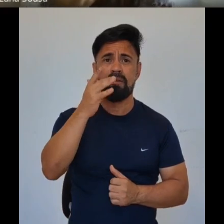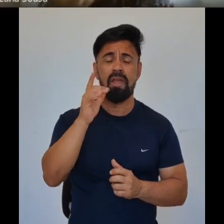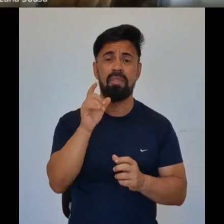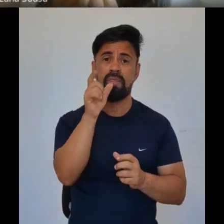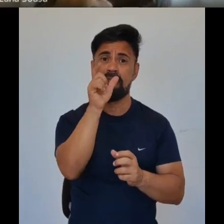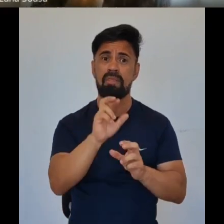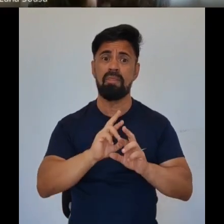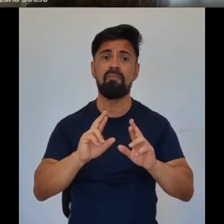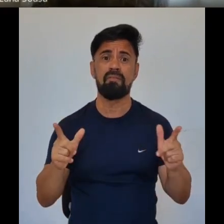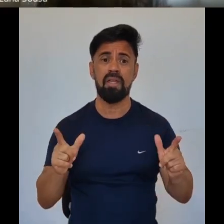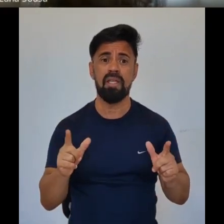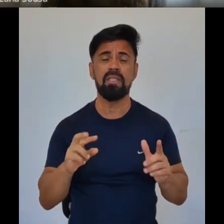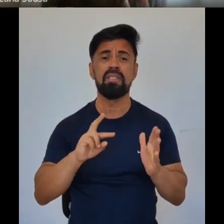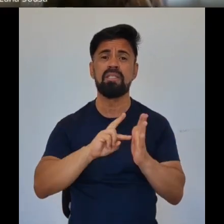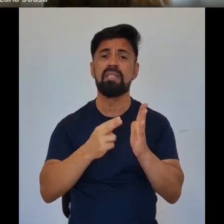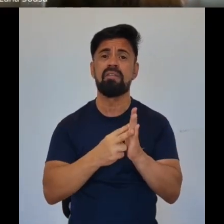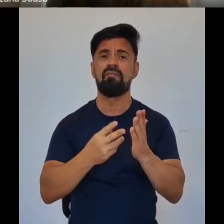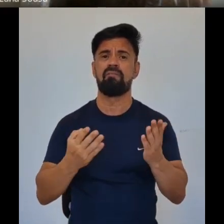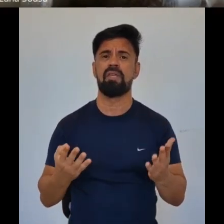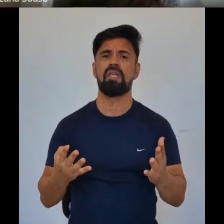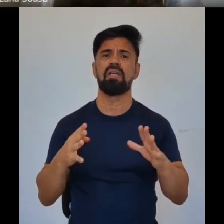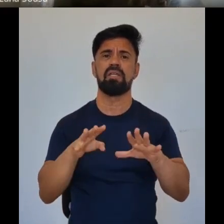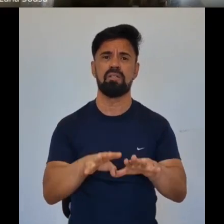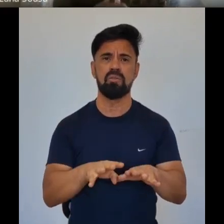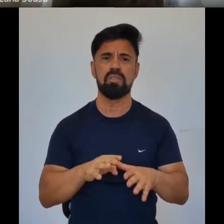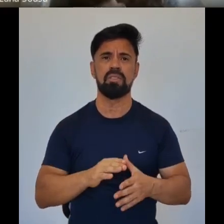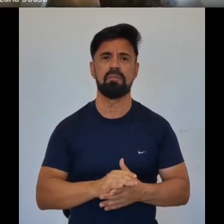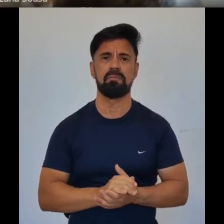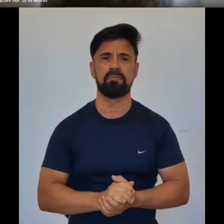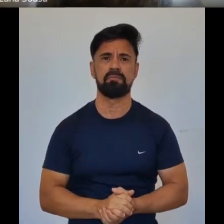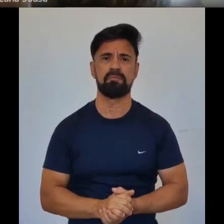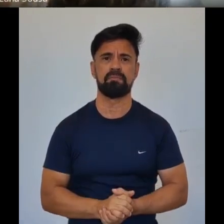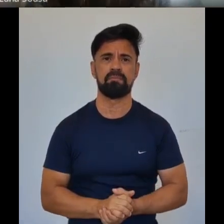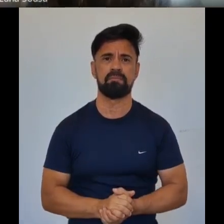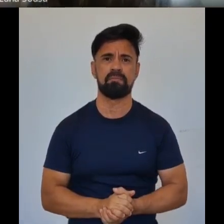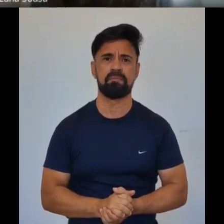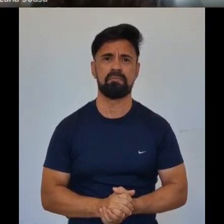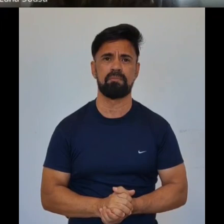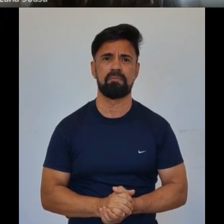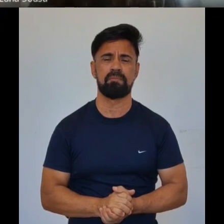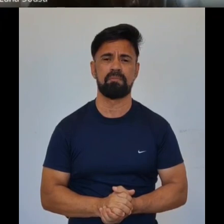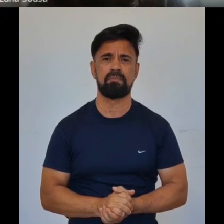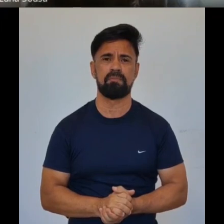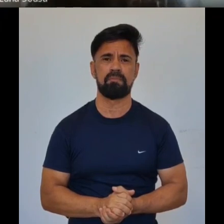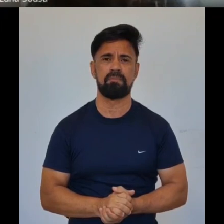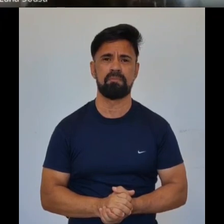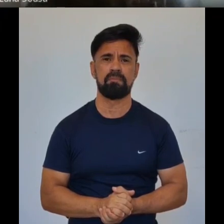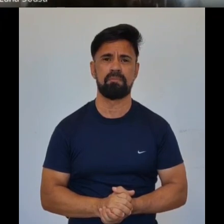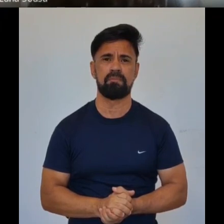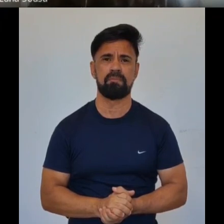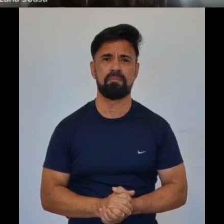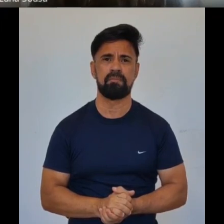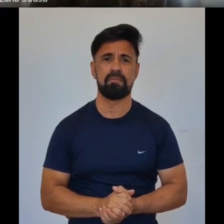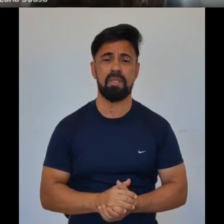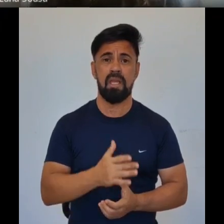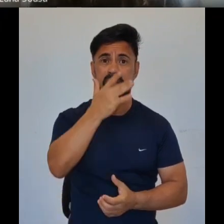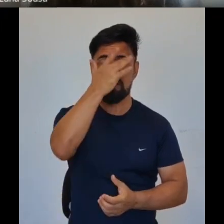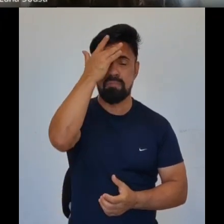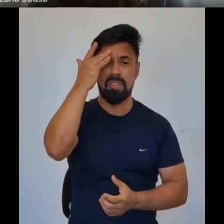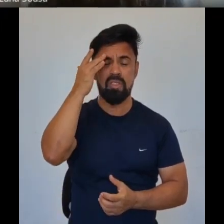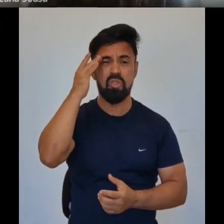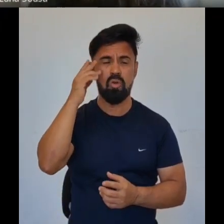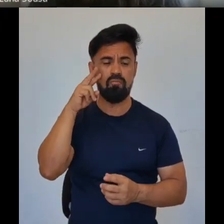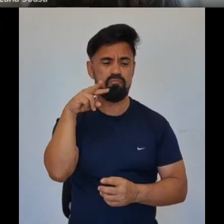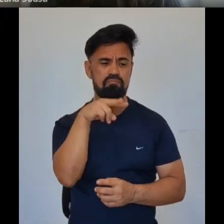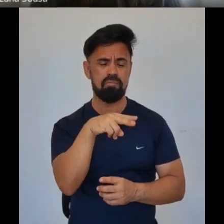às vezes, pequena mudança na forma como está escrito, na forma como chamar uma pessoa, faz toda a diferença. Significa